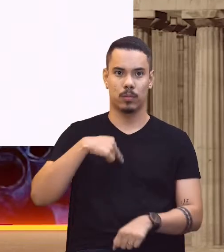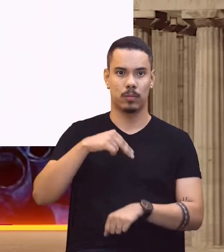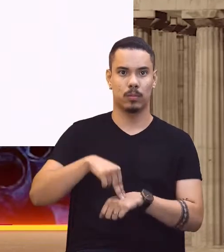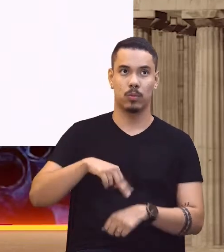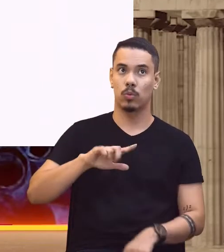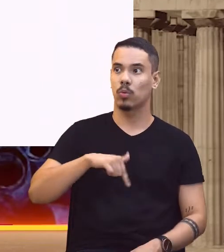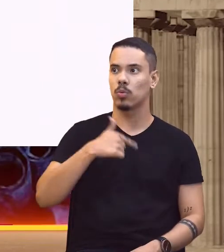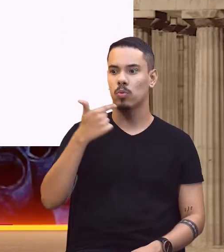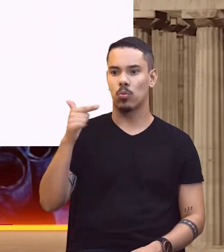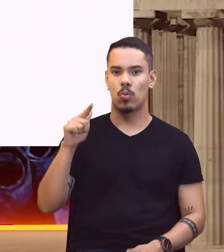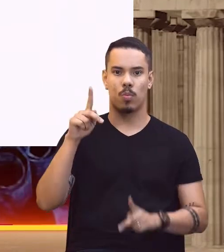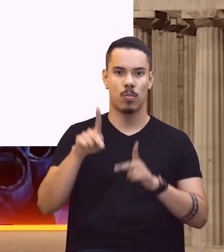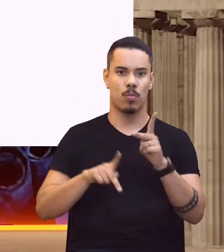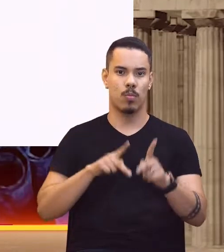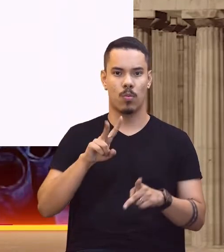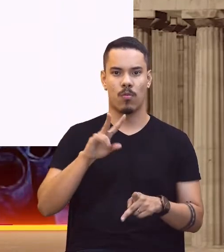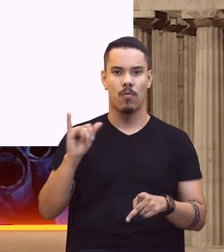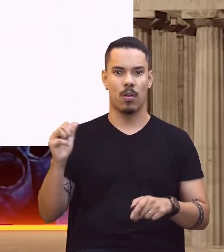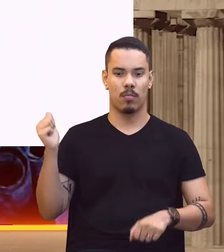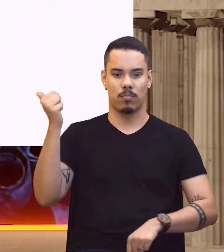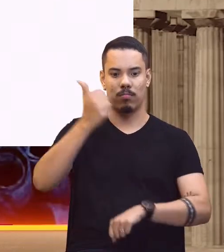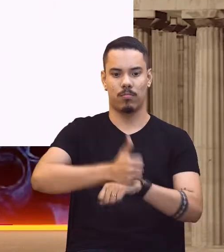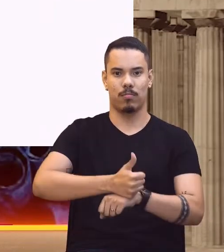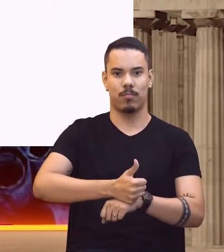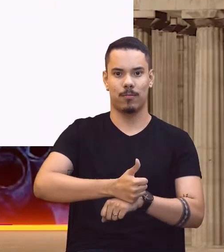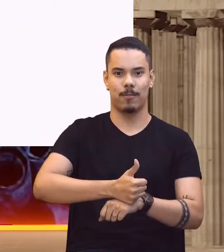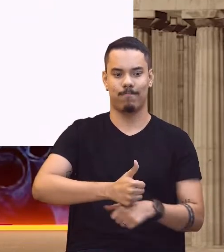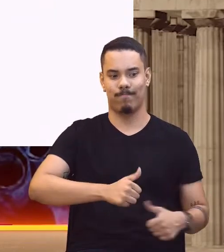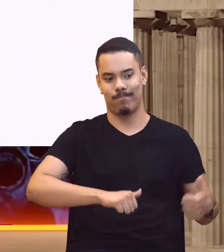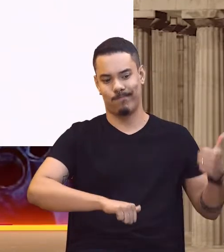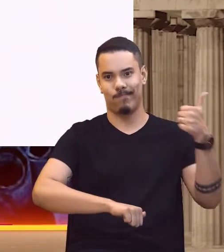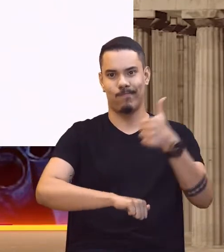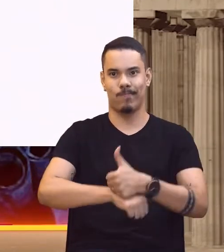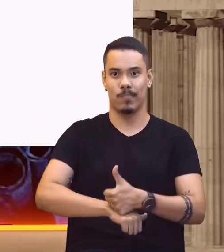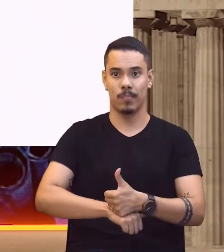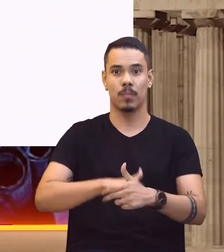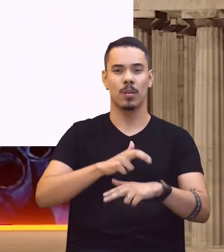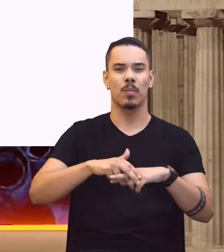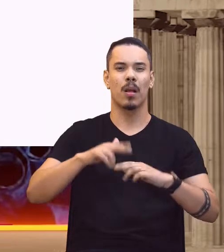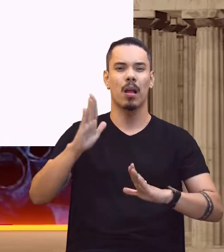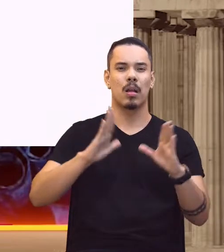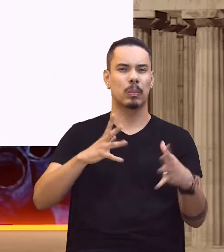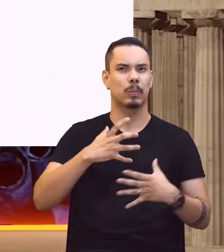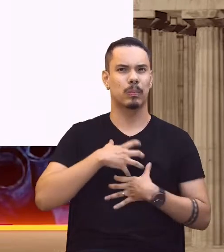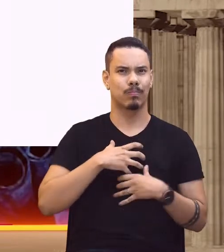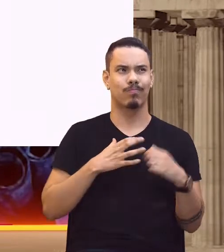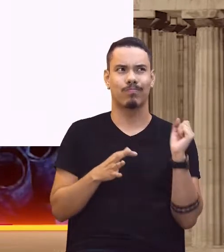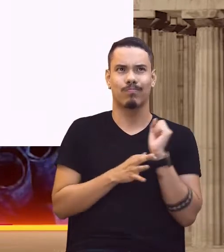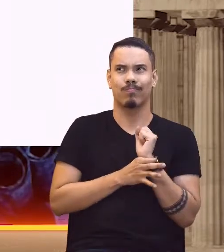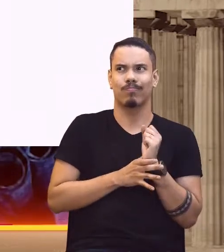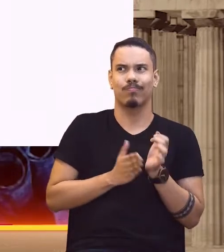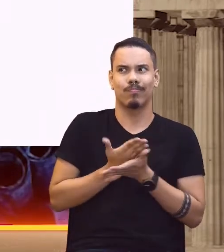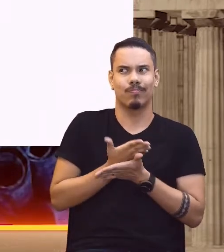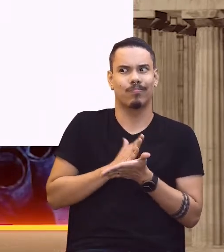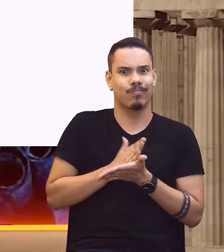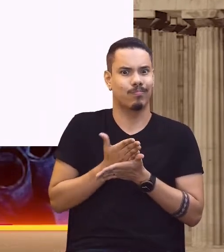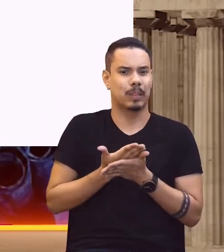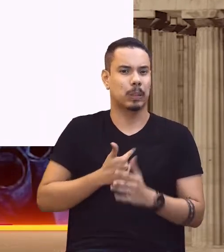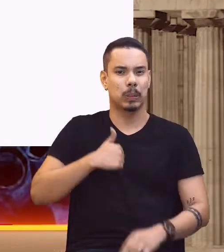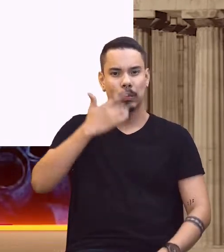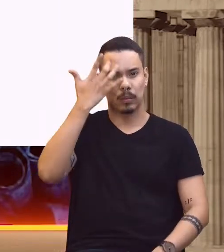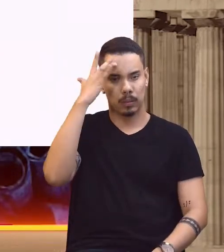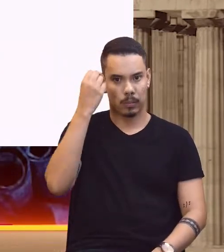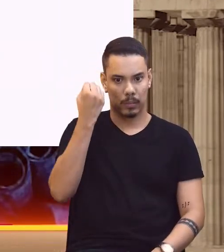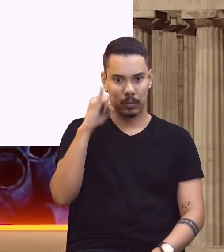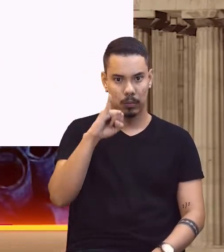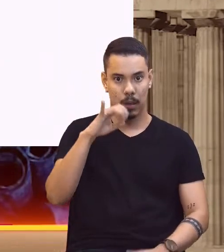povos, irão dominar os nossos deuses? Então isso gerou naquela época muita insegurança. As pessoas já não sabiam se adoravam somente os